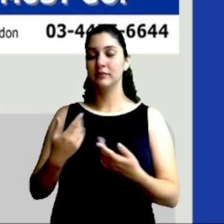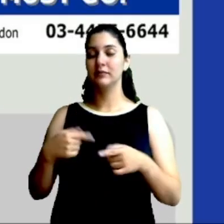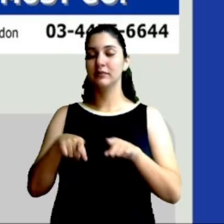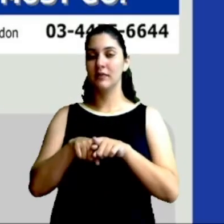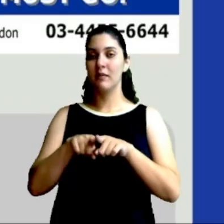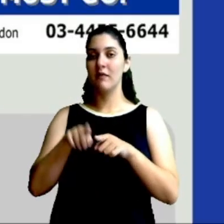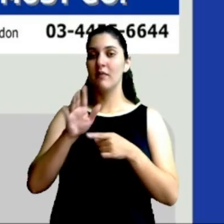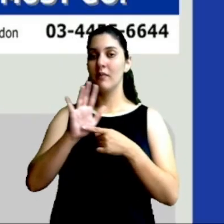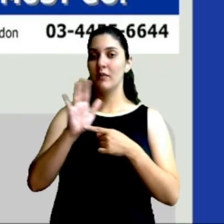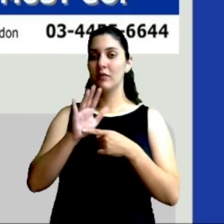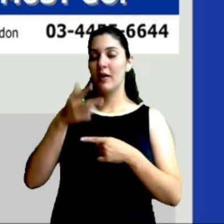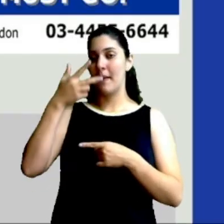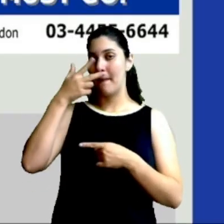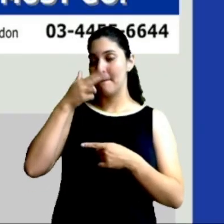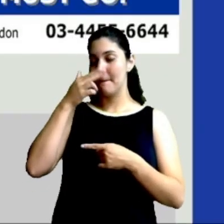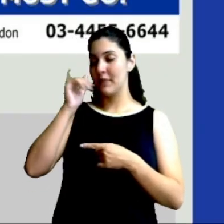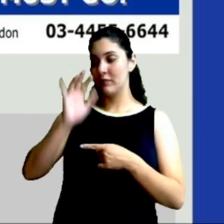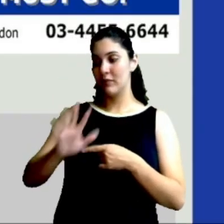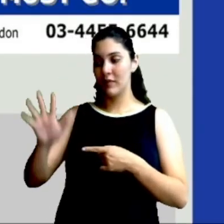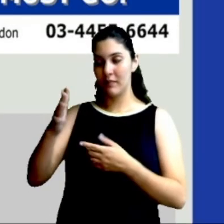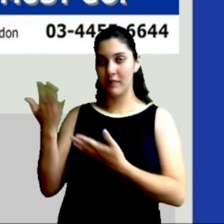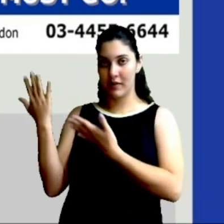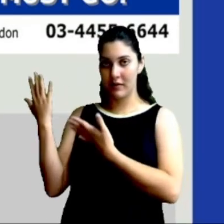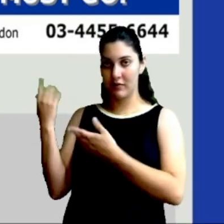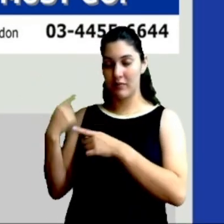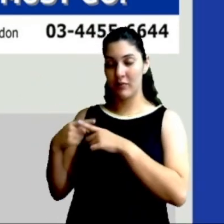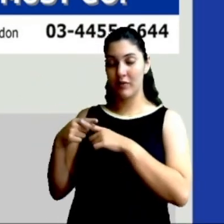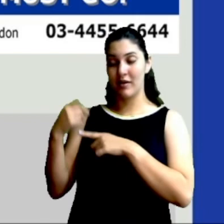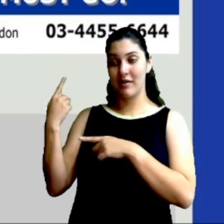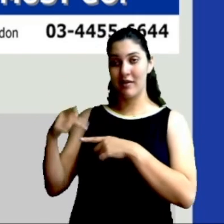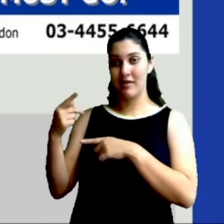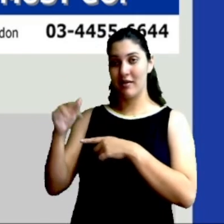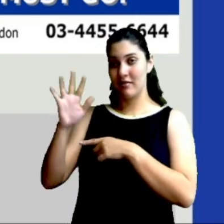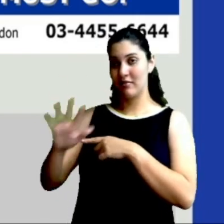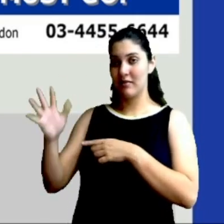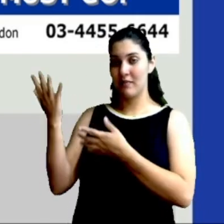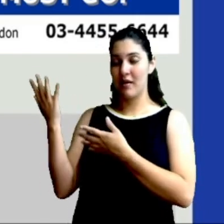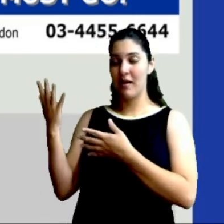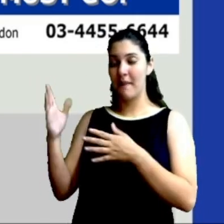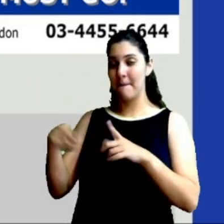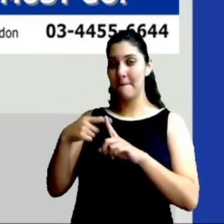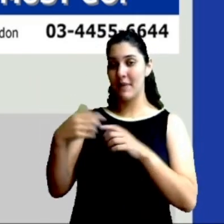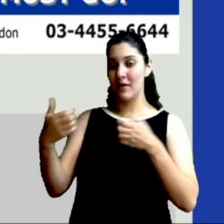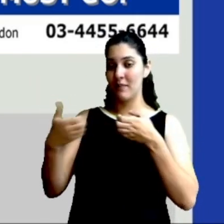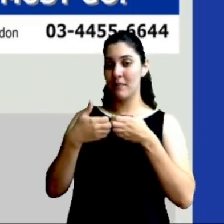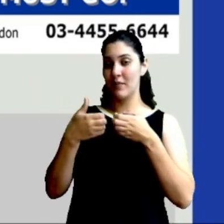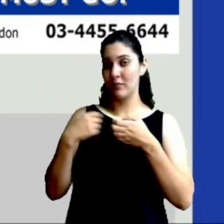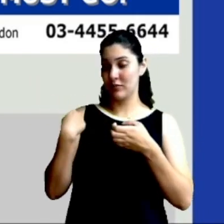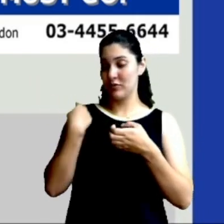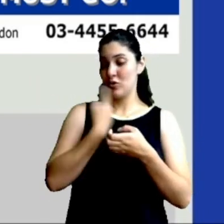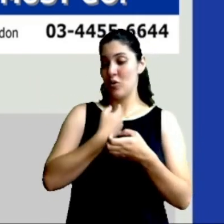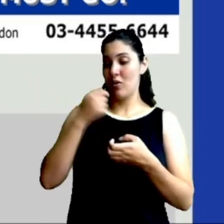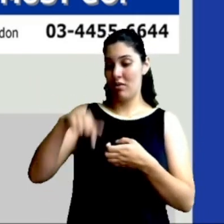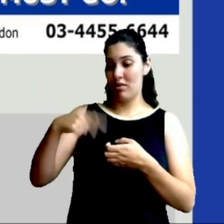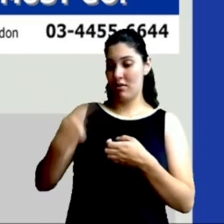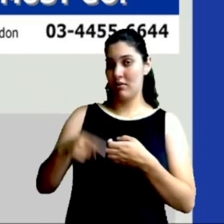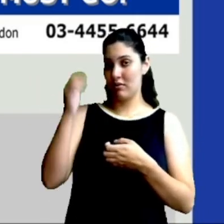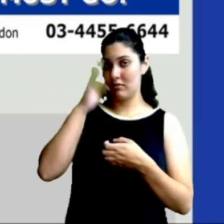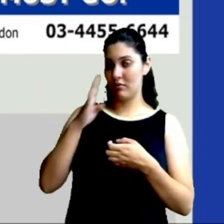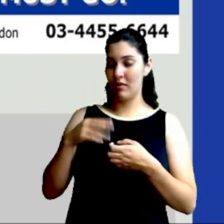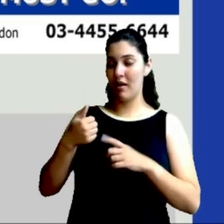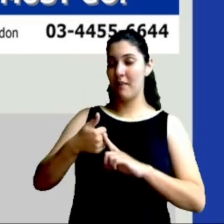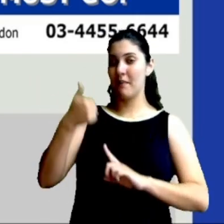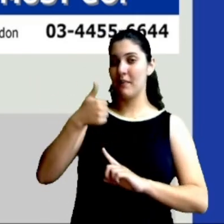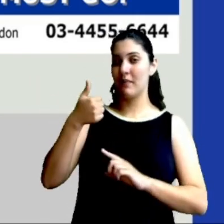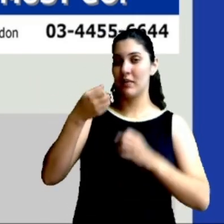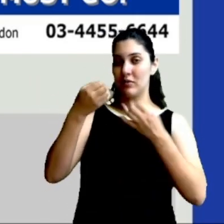também trouxe a mesma imagem, porque essa imagem é a que está mais próxima de nós, público aqui, né? Então, a primeira diz